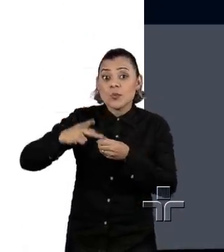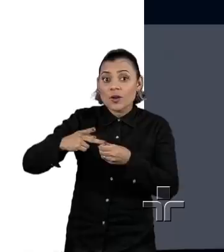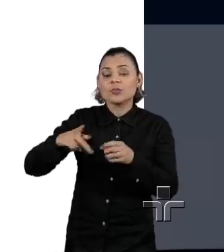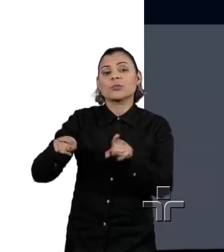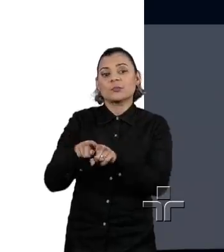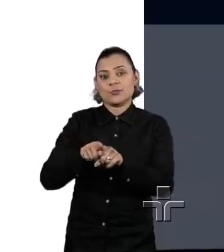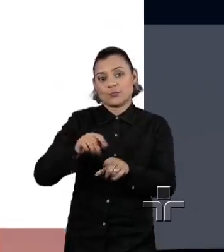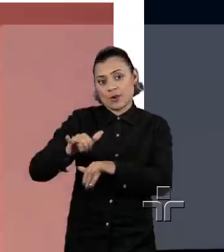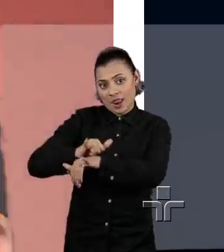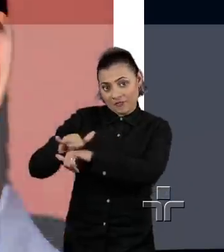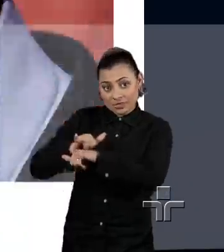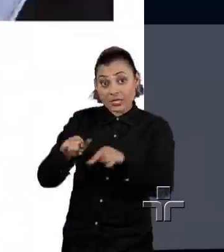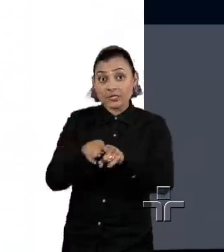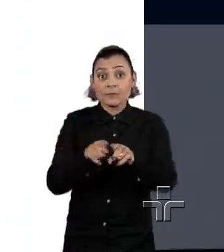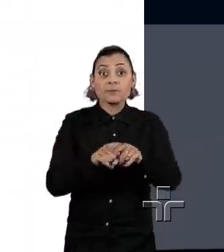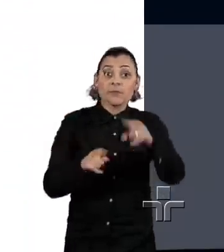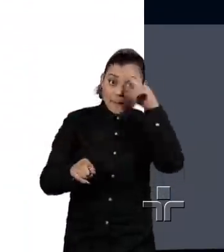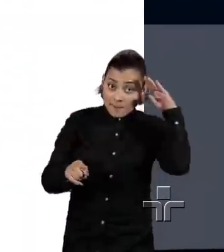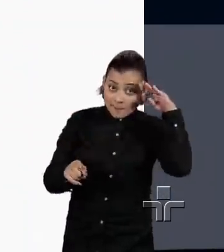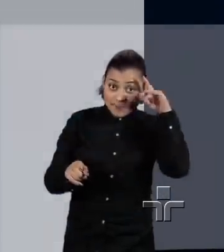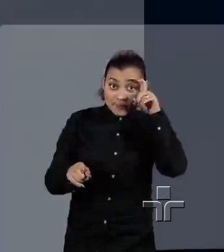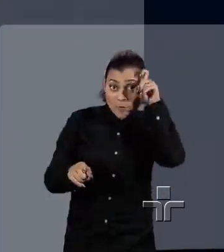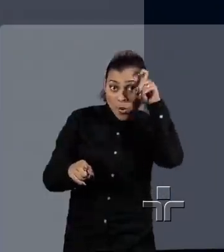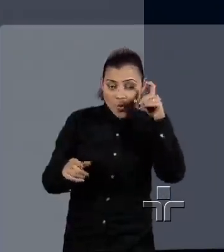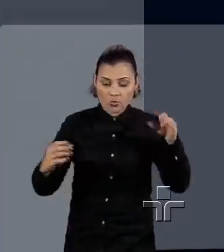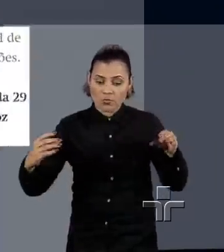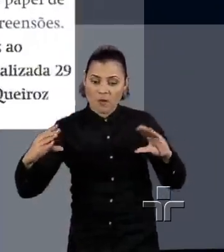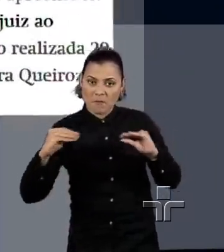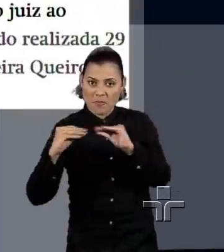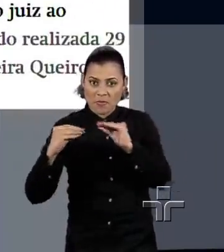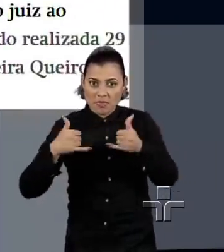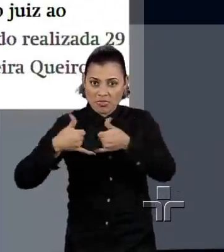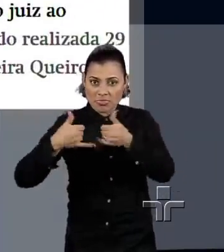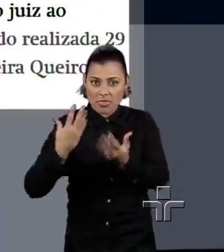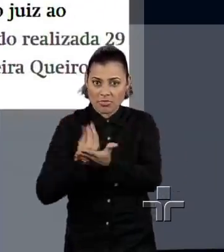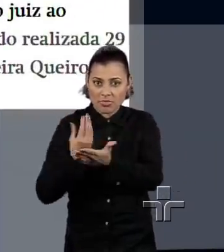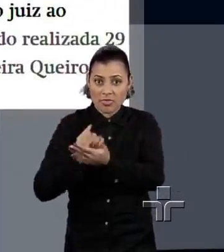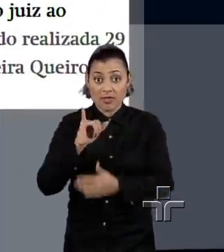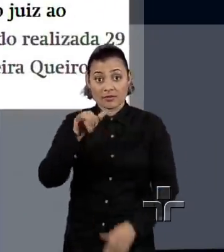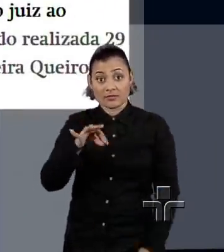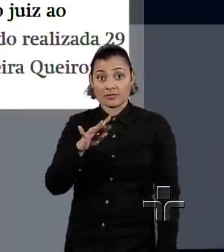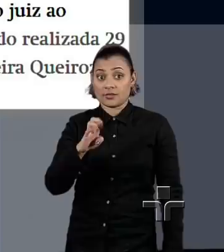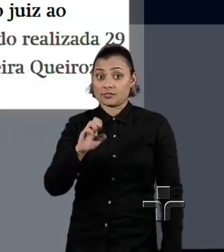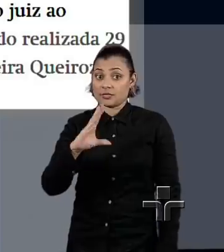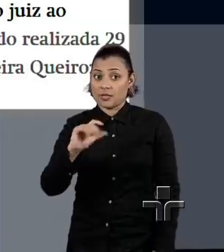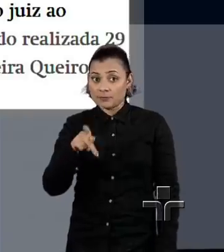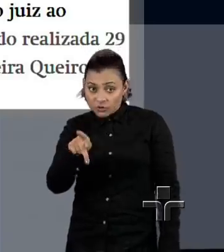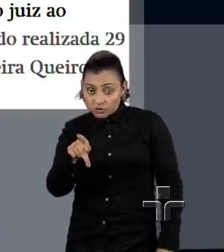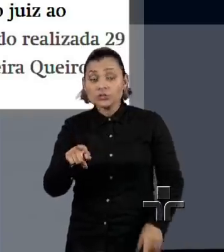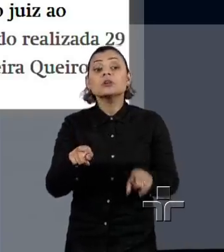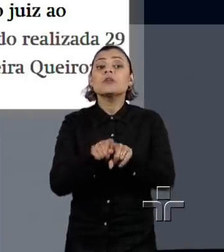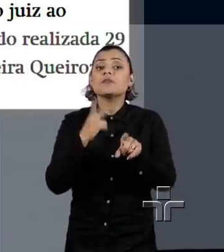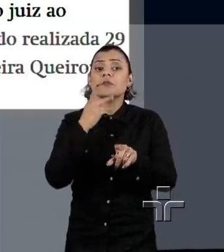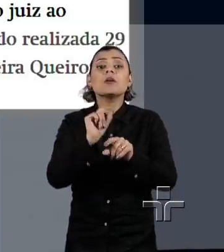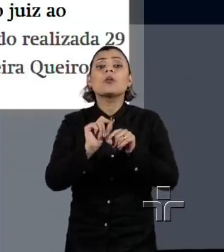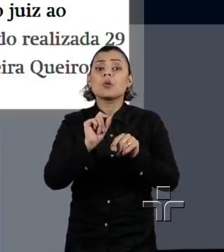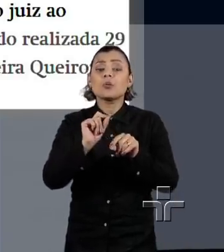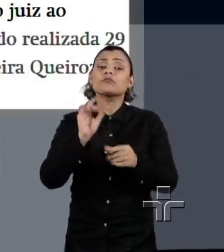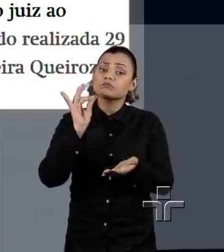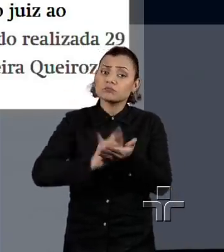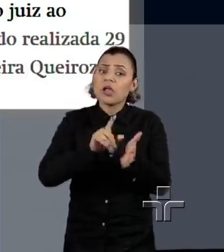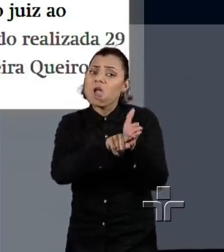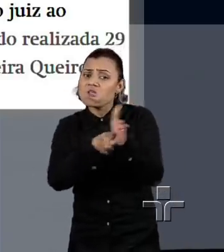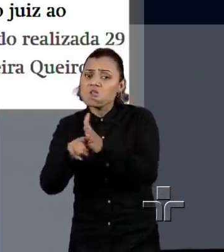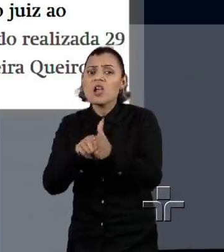e o então juiz Sérgio Moro, divulgadas pelo site Intercept, teria havido orientação sobre as investigações e